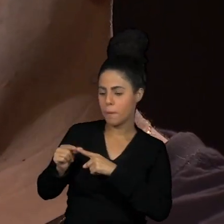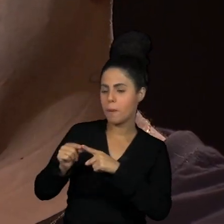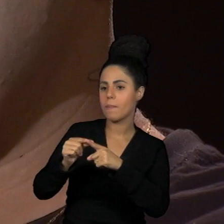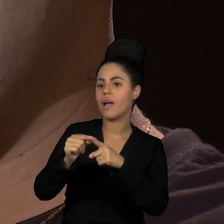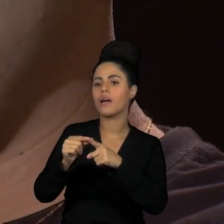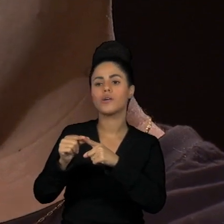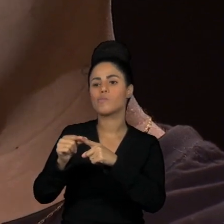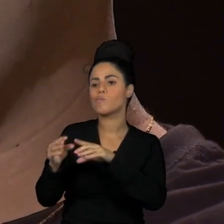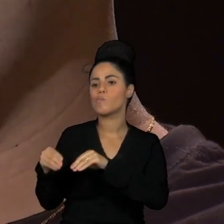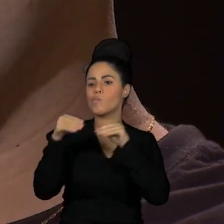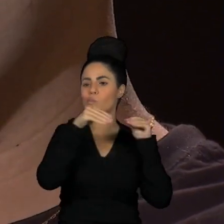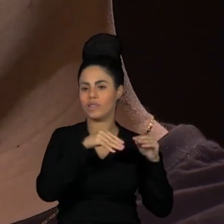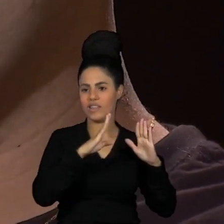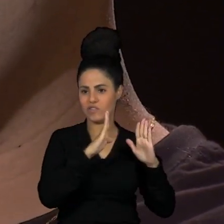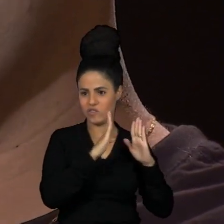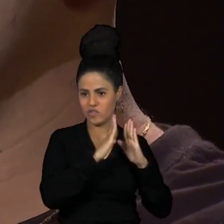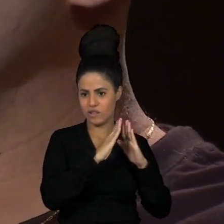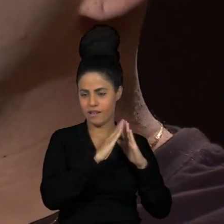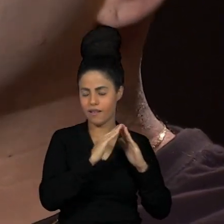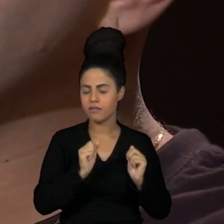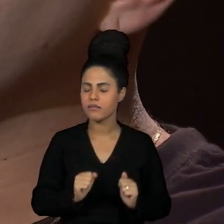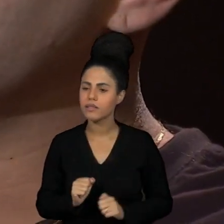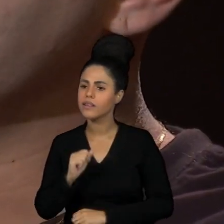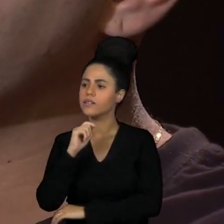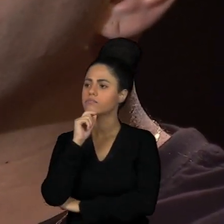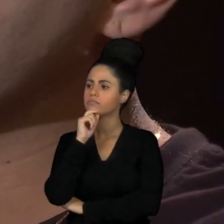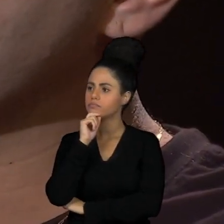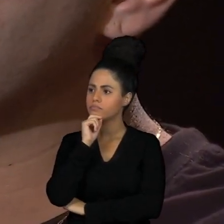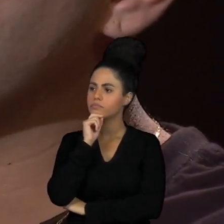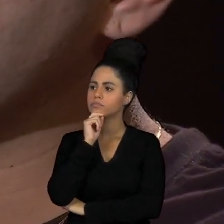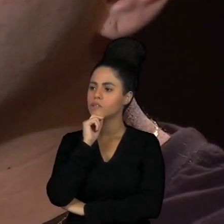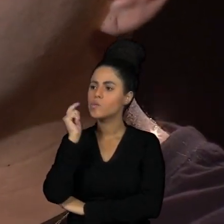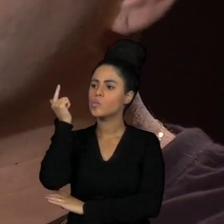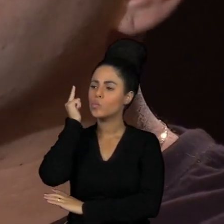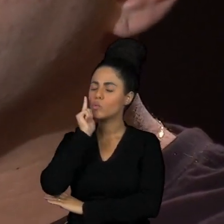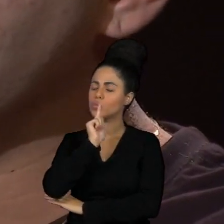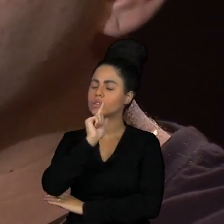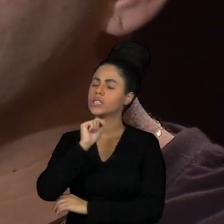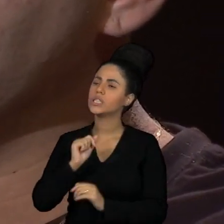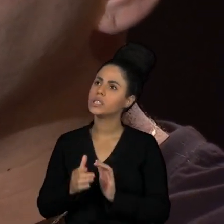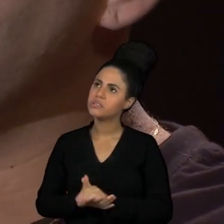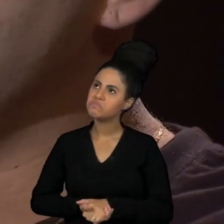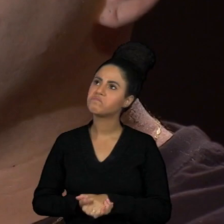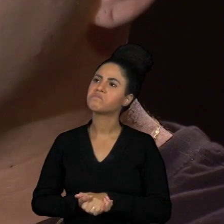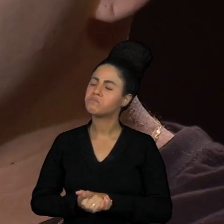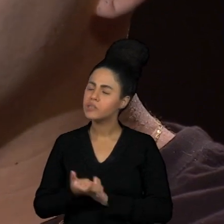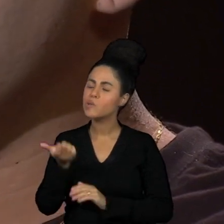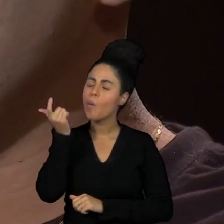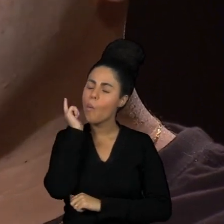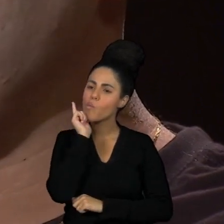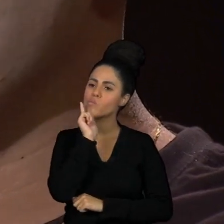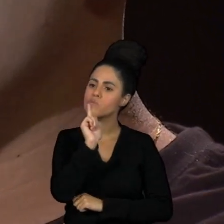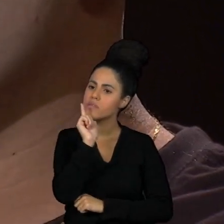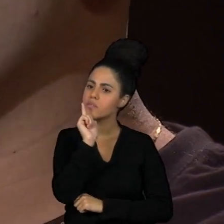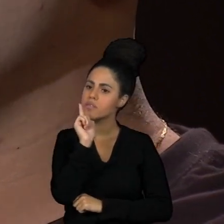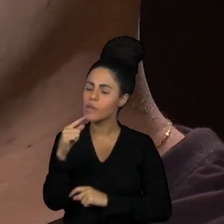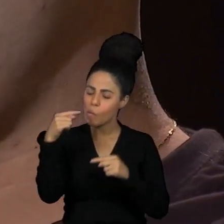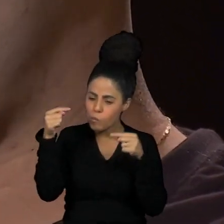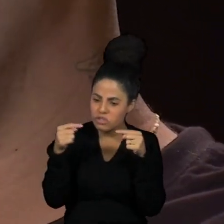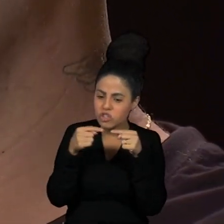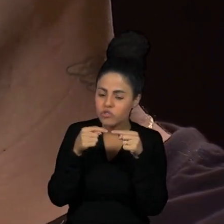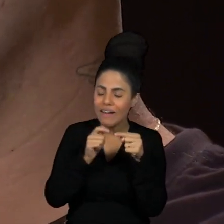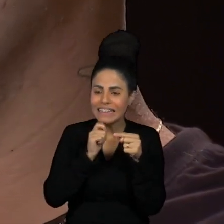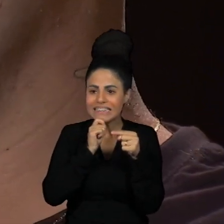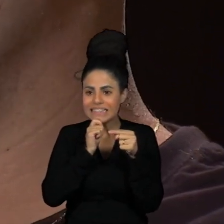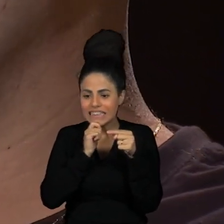casa. E aí eu acordei e falei assim, pô, tô conseguindo. Tô conseguindo. Não cheguei ainda onde eu quero